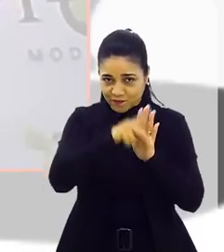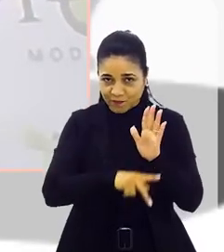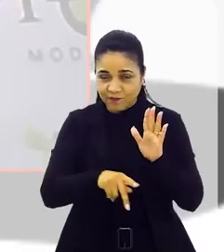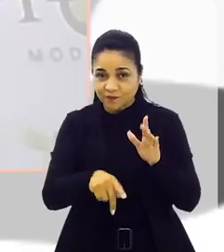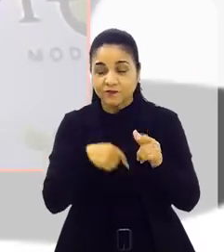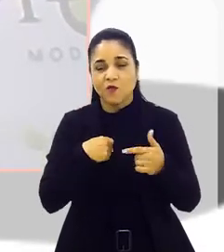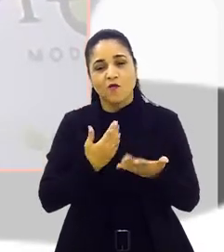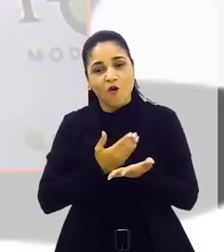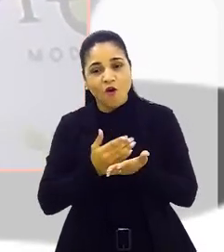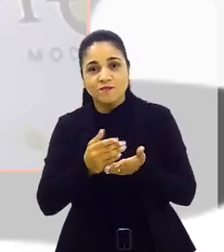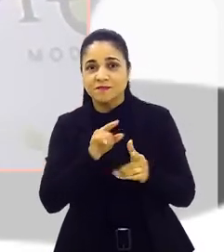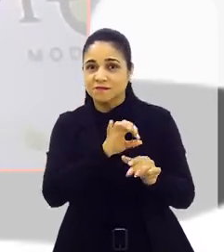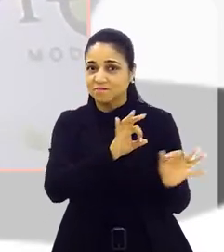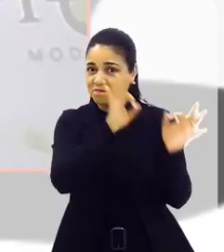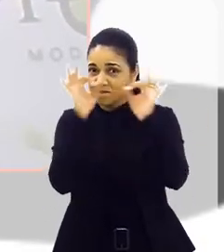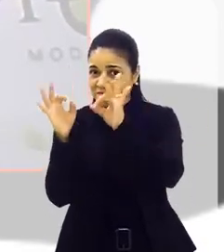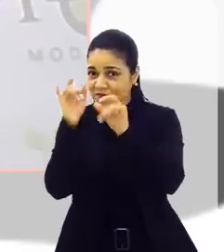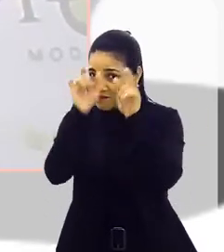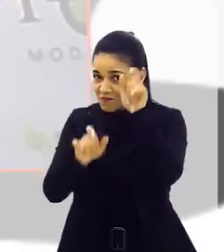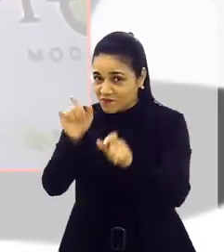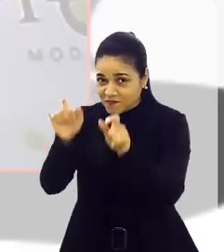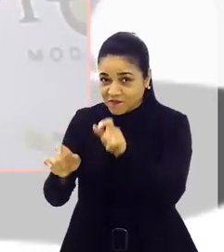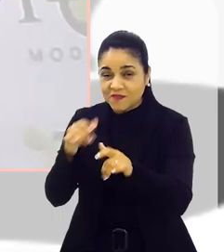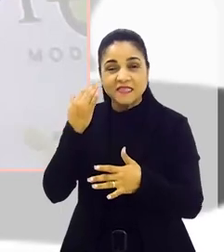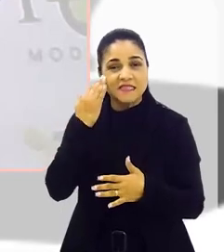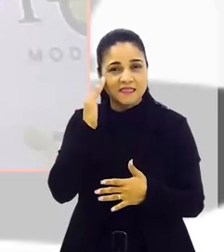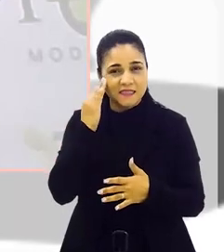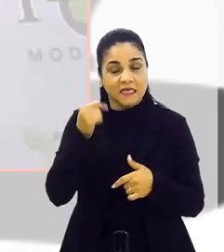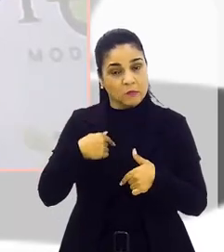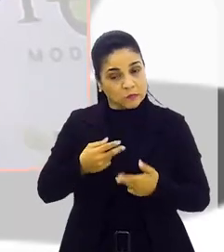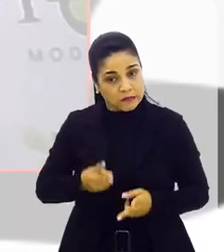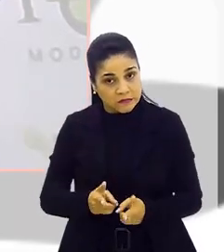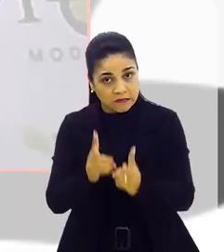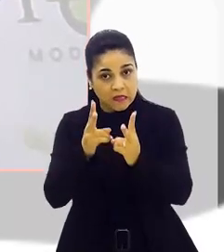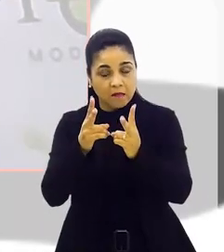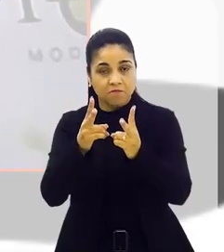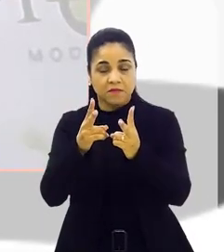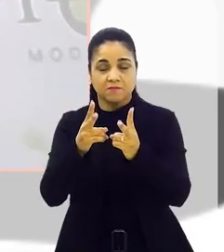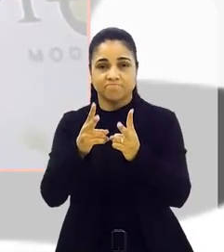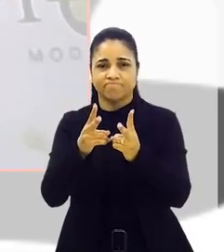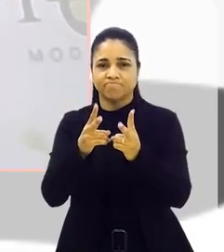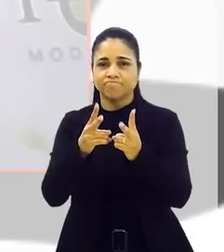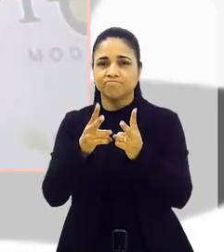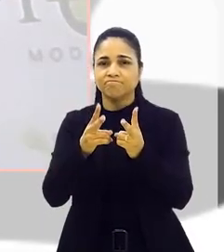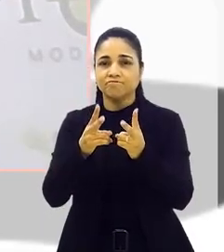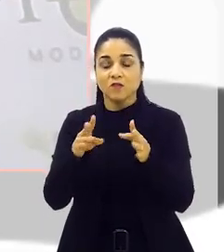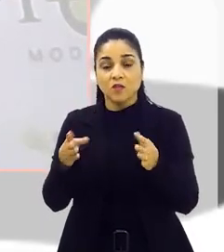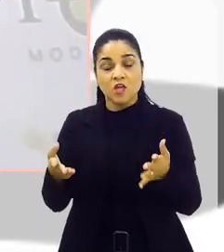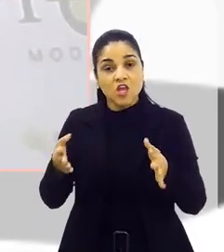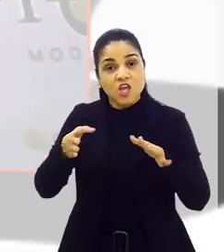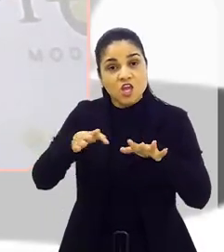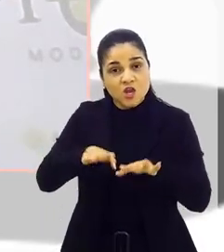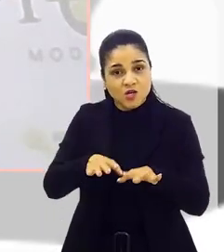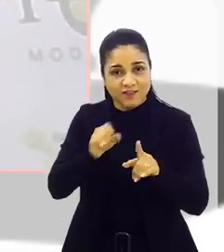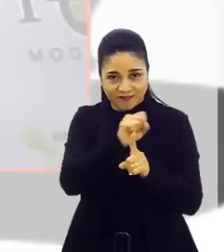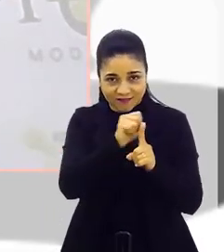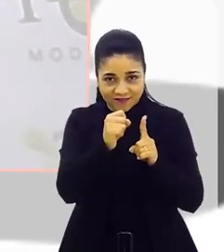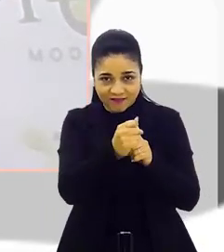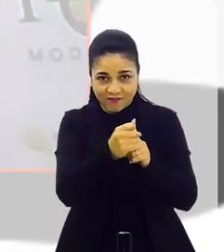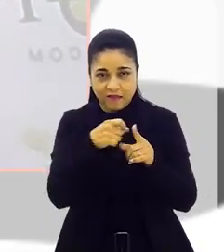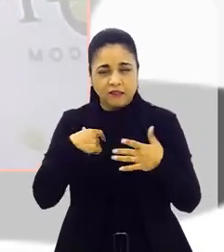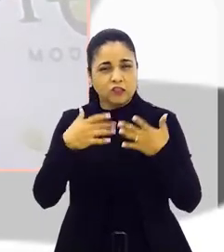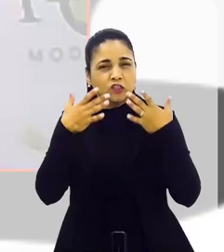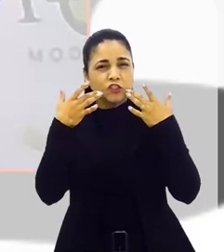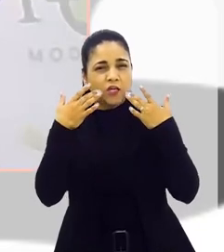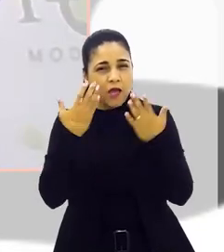lá do comecinho, para que as pessoas que estão nos assistindo entendam. Eu sempre fiz, indiretamente, inclusão social.